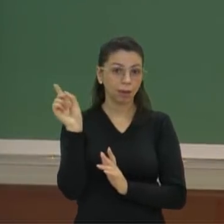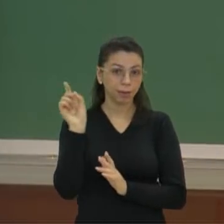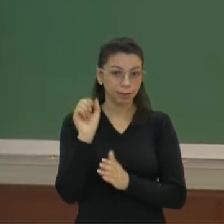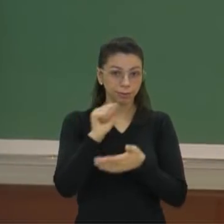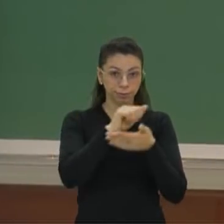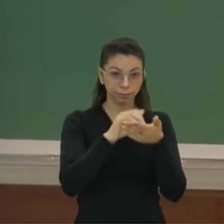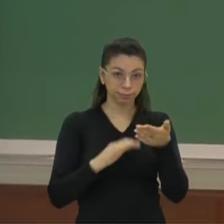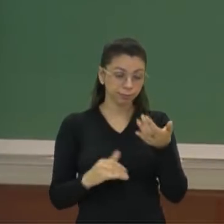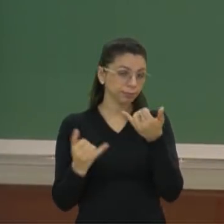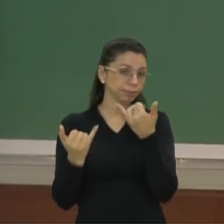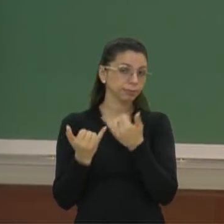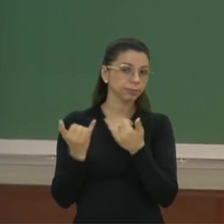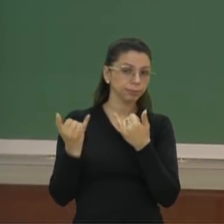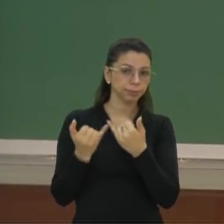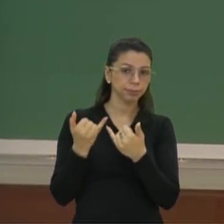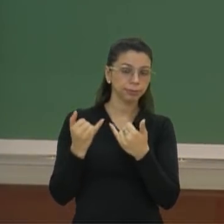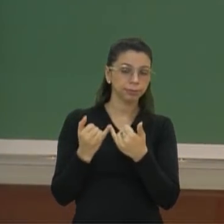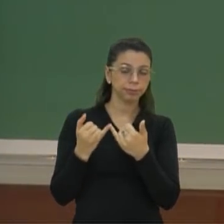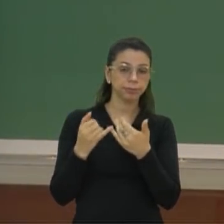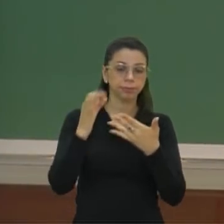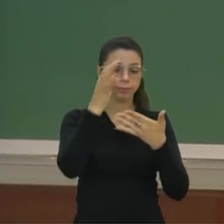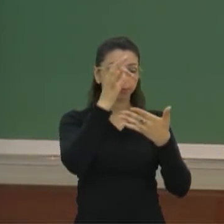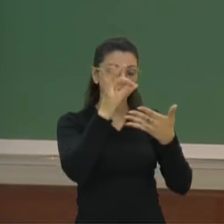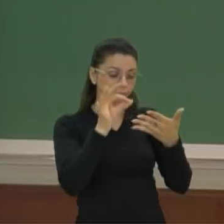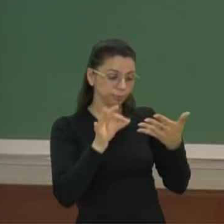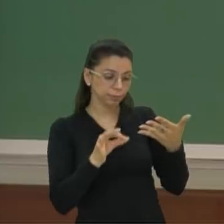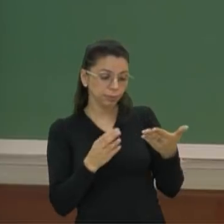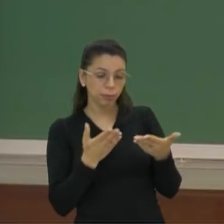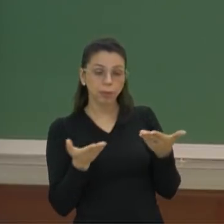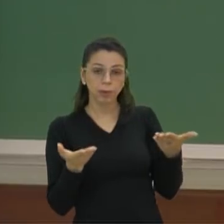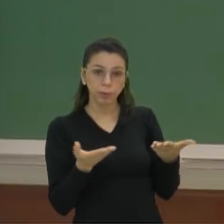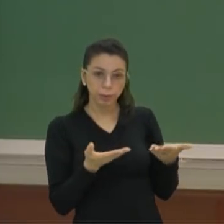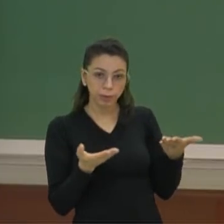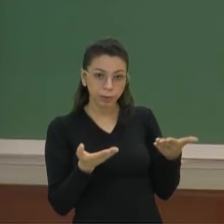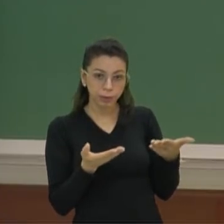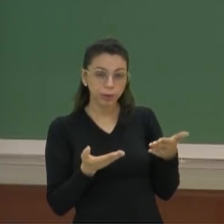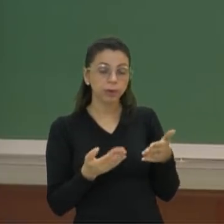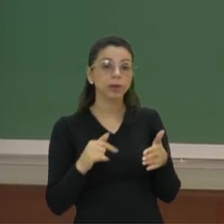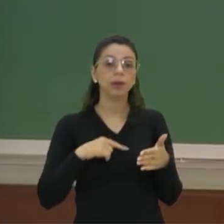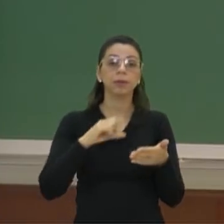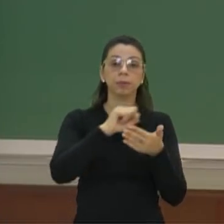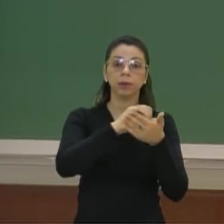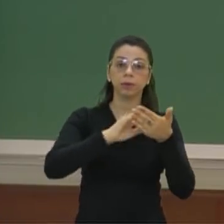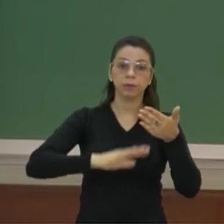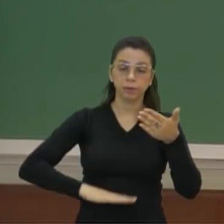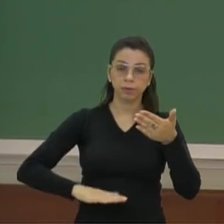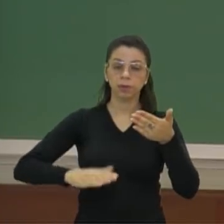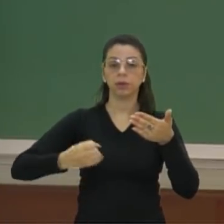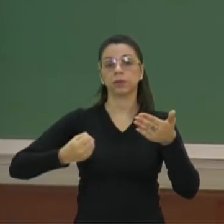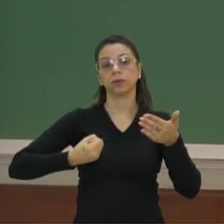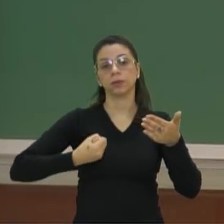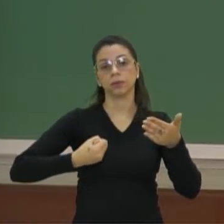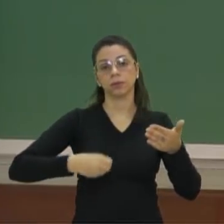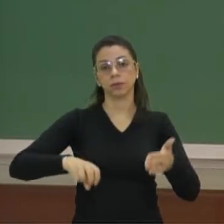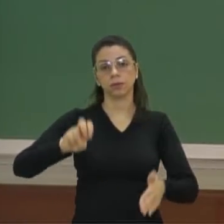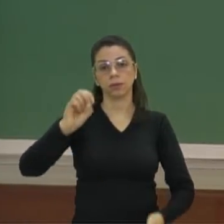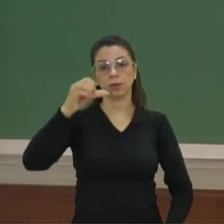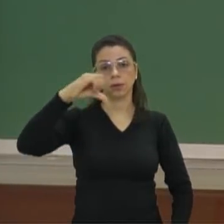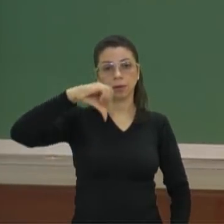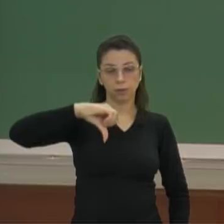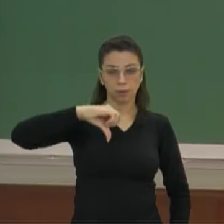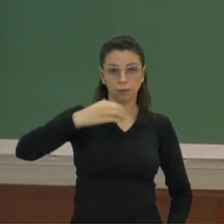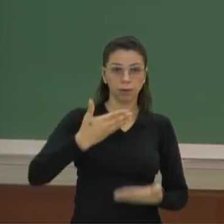muito parecido com aquele que nós corrigimos hoje, que era o exercício da aula 59. Só que naquele